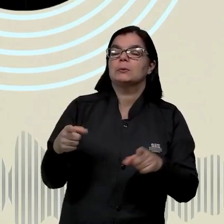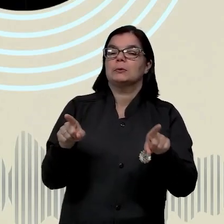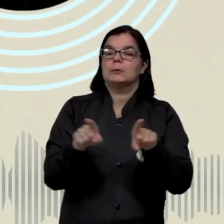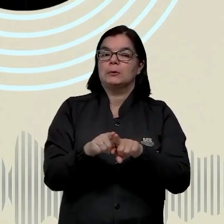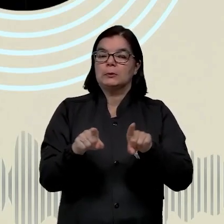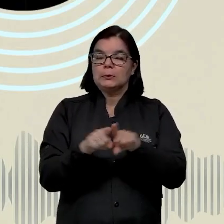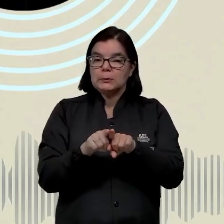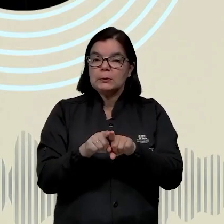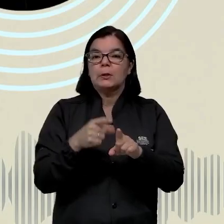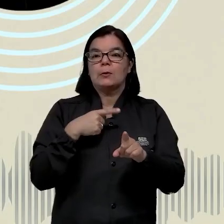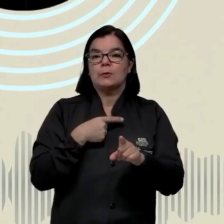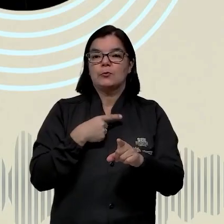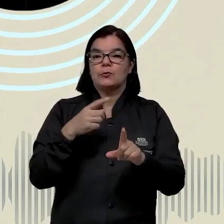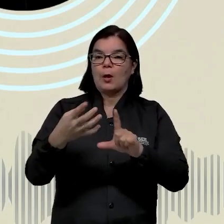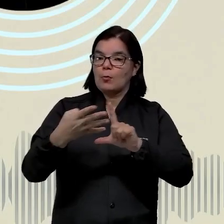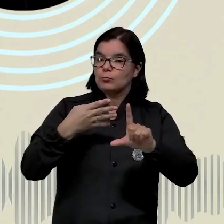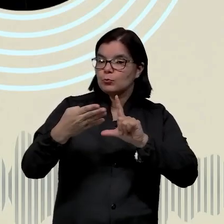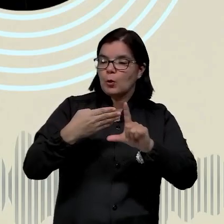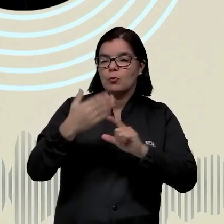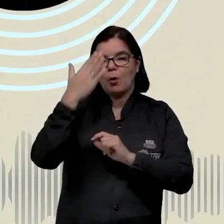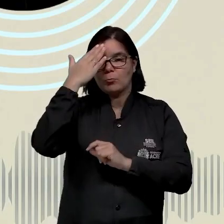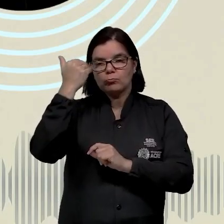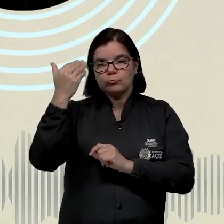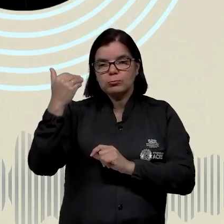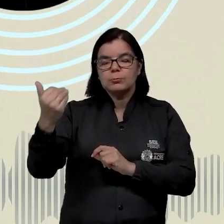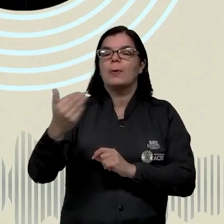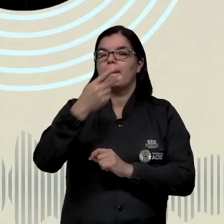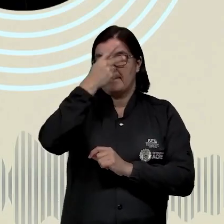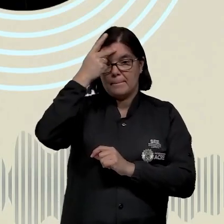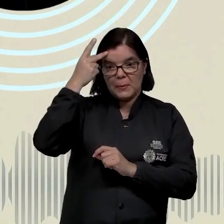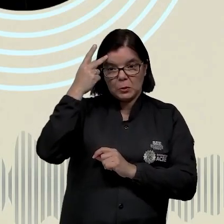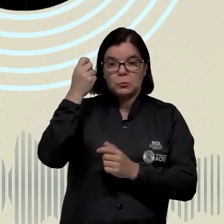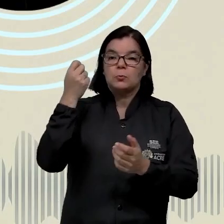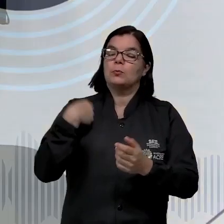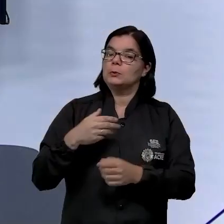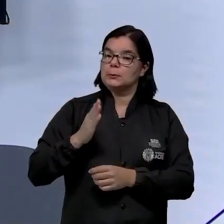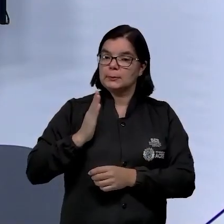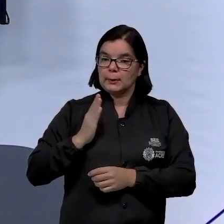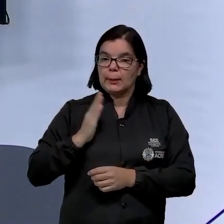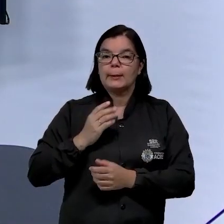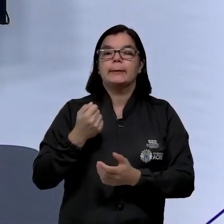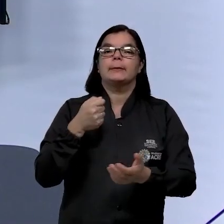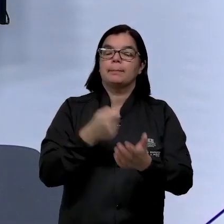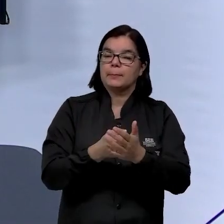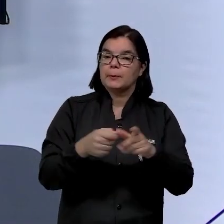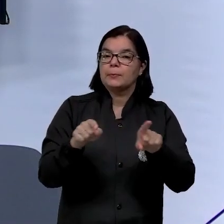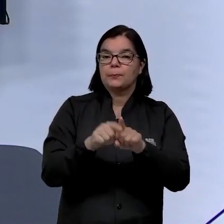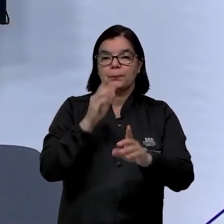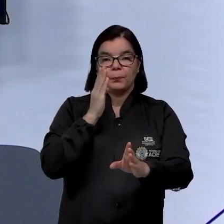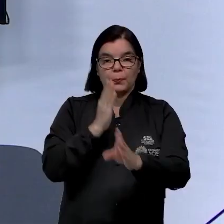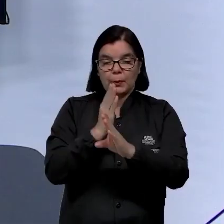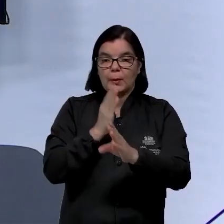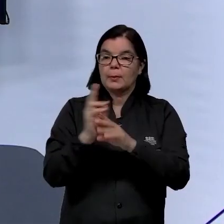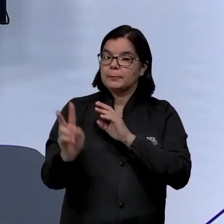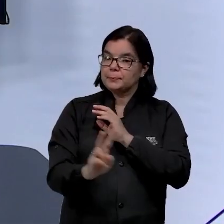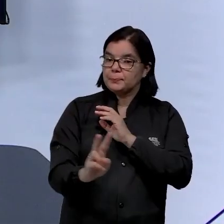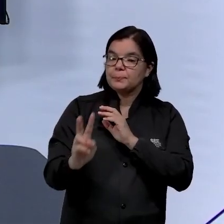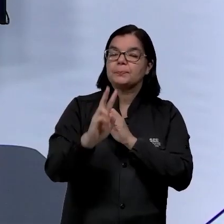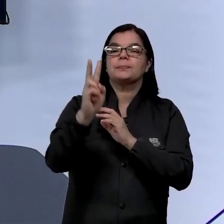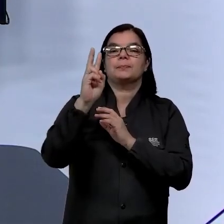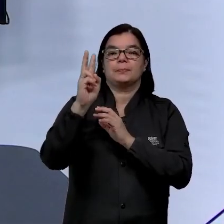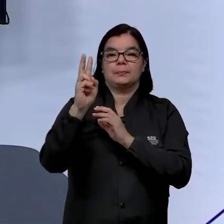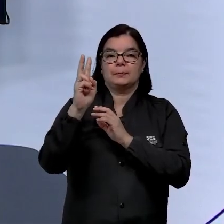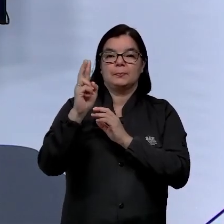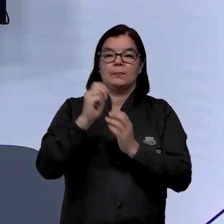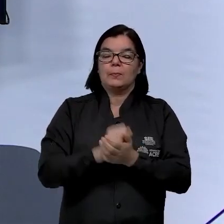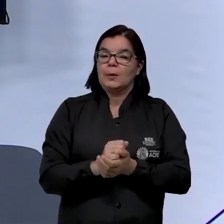aí, né, nas playlists de sucesso são pessoas muito bem-sucedidas financeiramente por conta da valorização